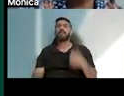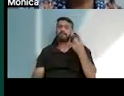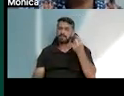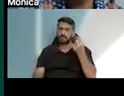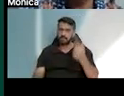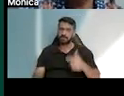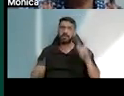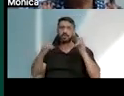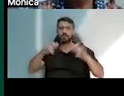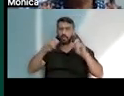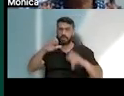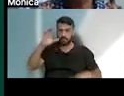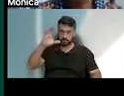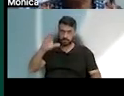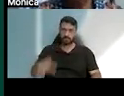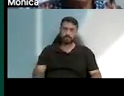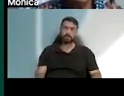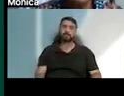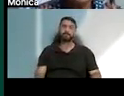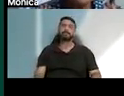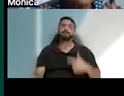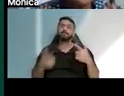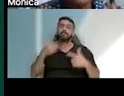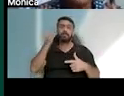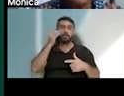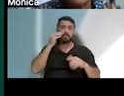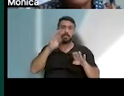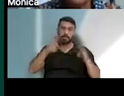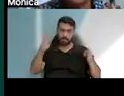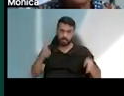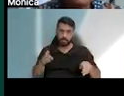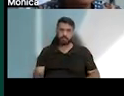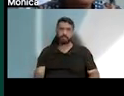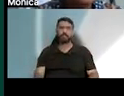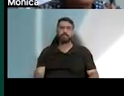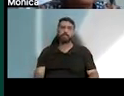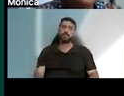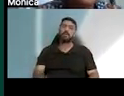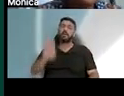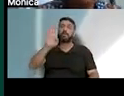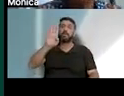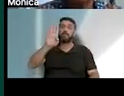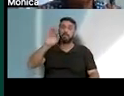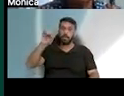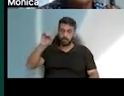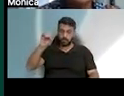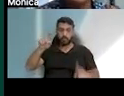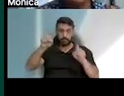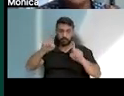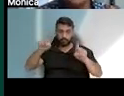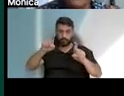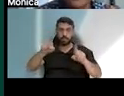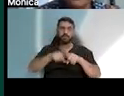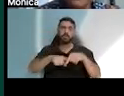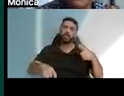divulgação científica, tem trabalho experimental de bancada, de bioinformática e empreendedorismo. Então,